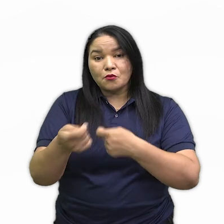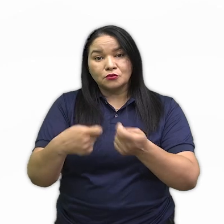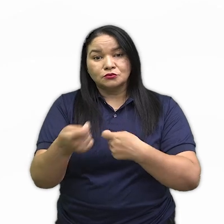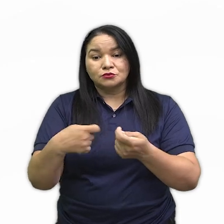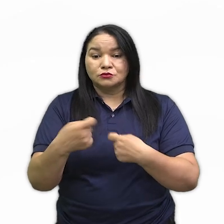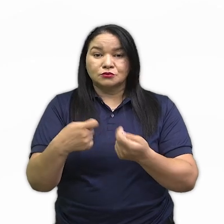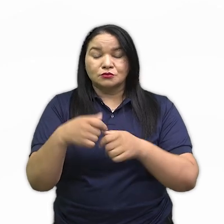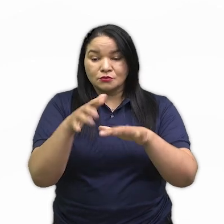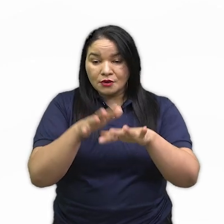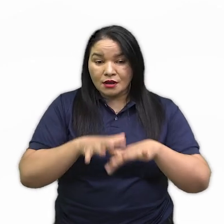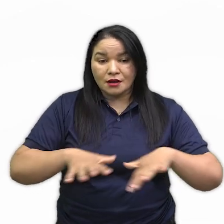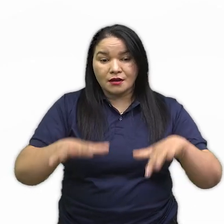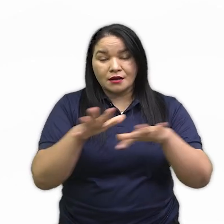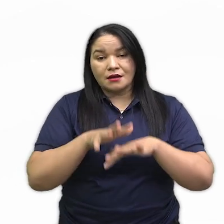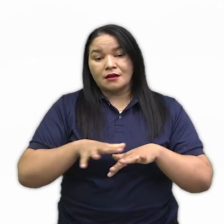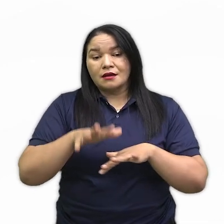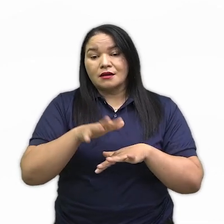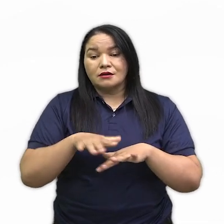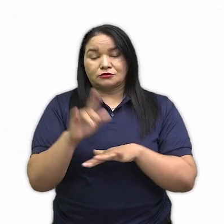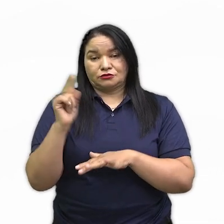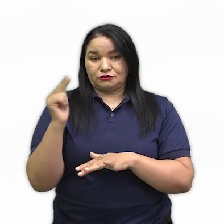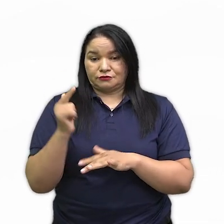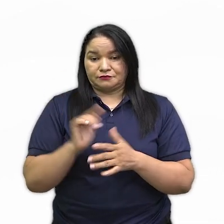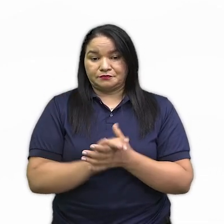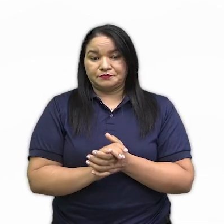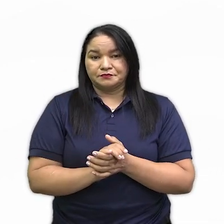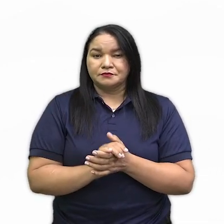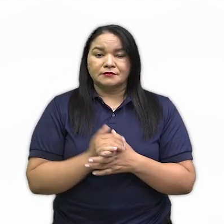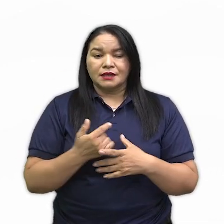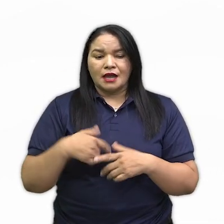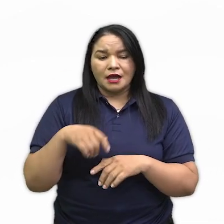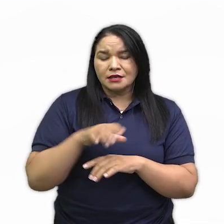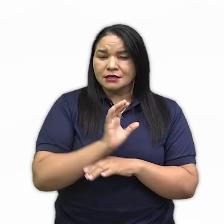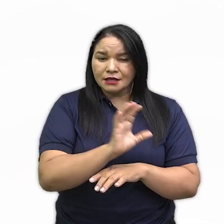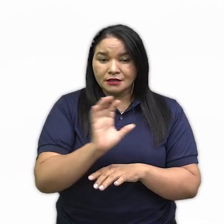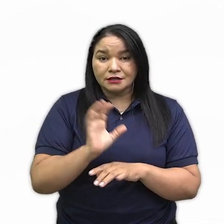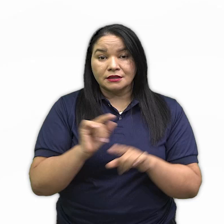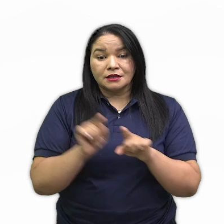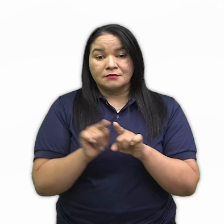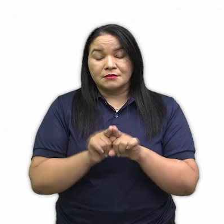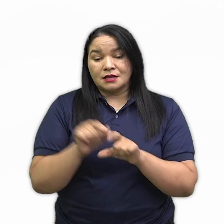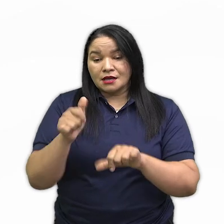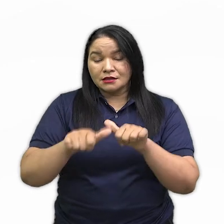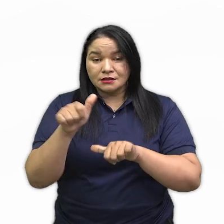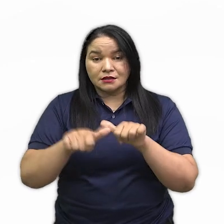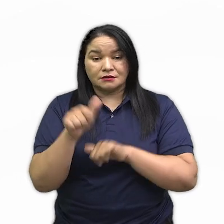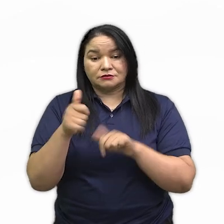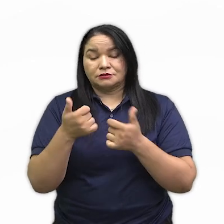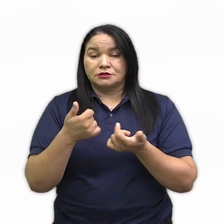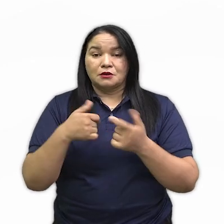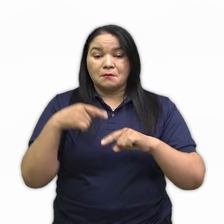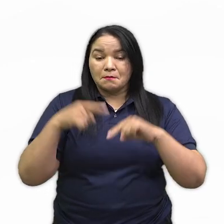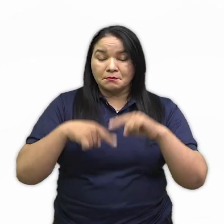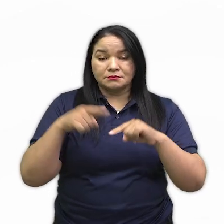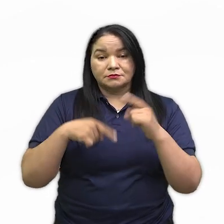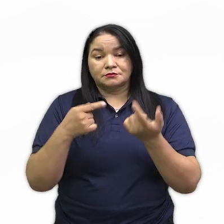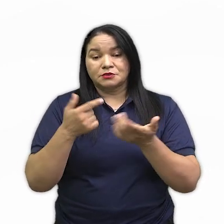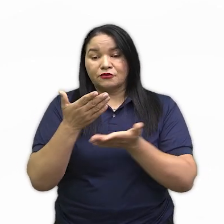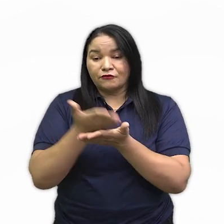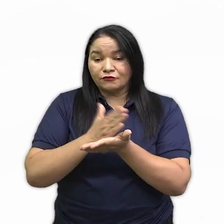sobre o espaço geográfico, tá? Ela também envolve ali a análise de recursos,